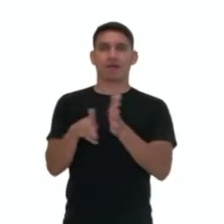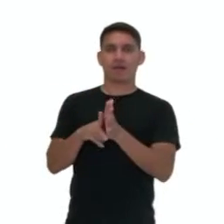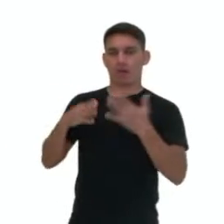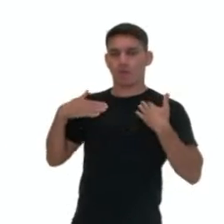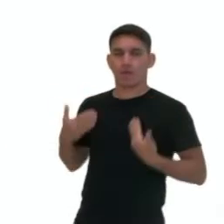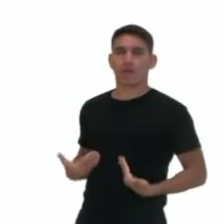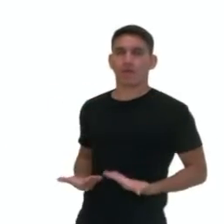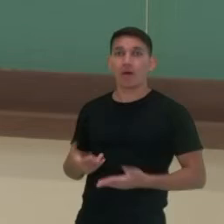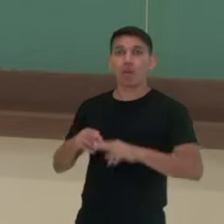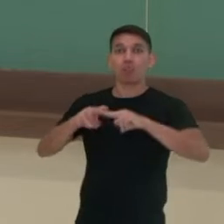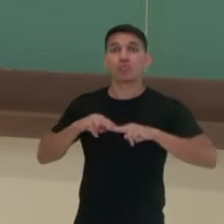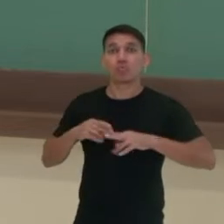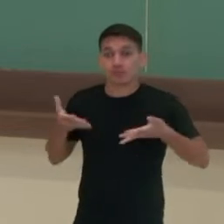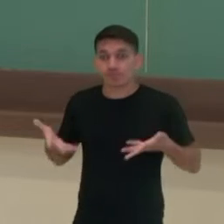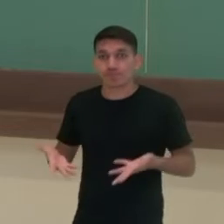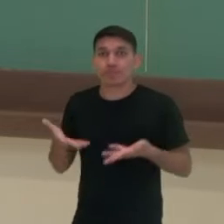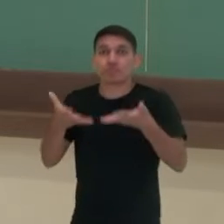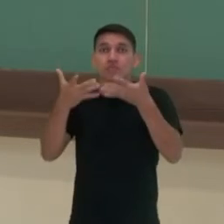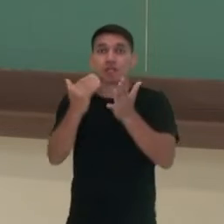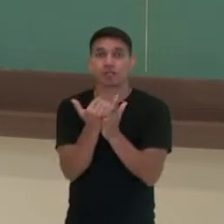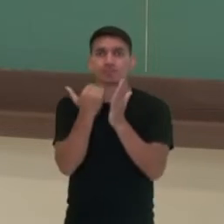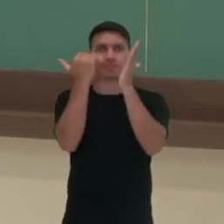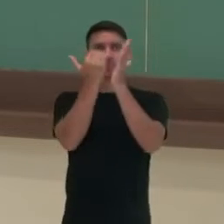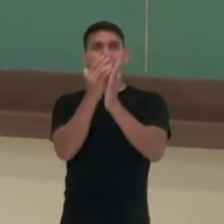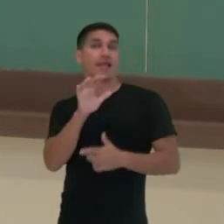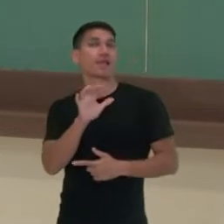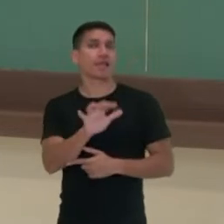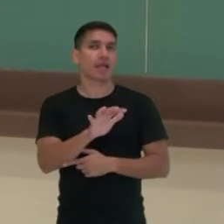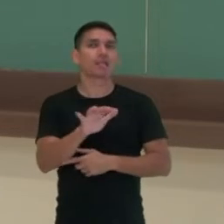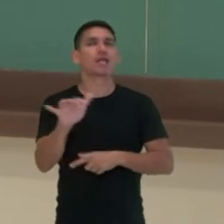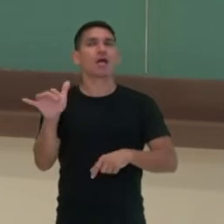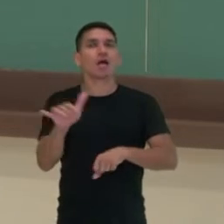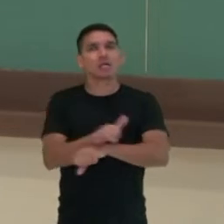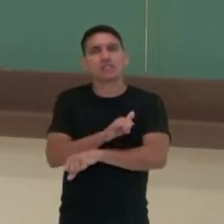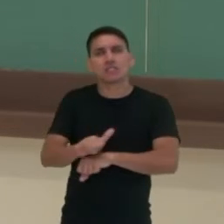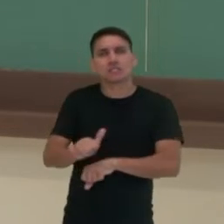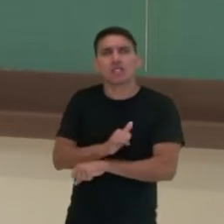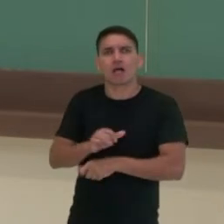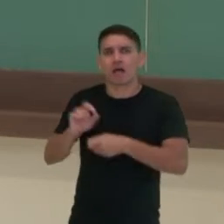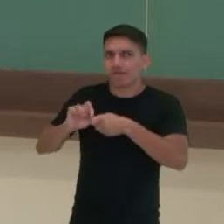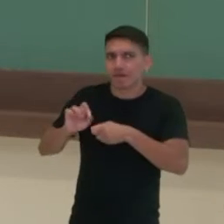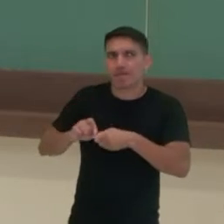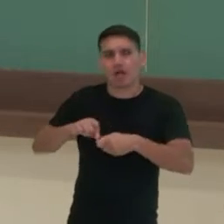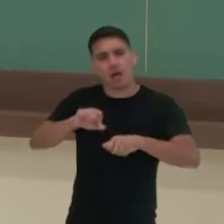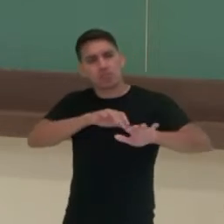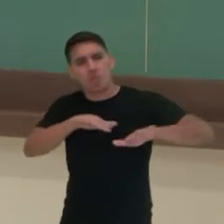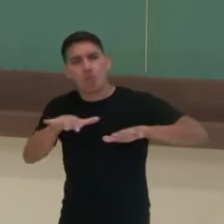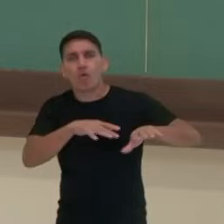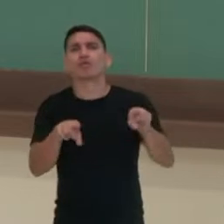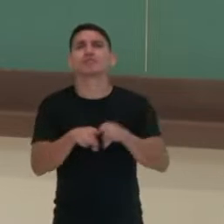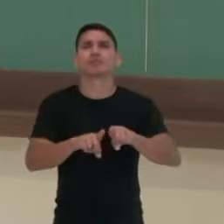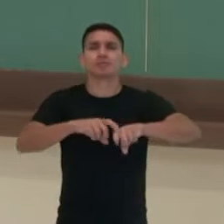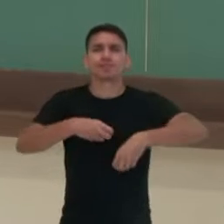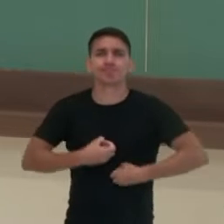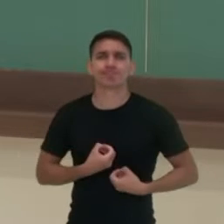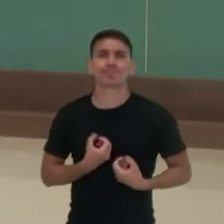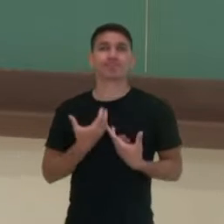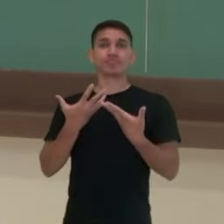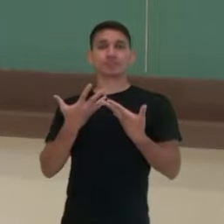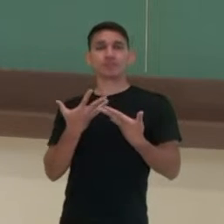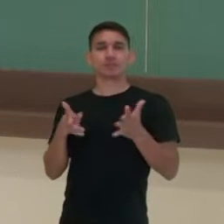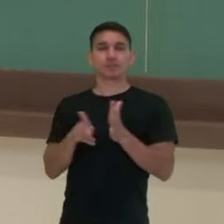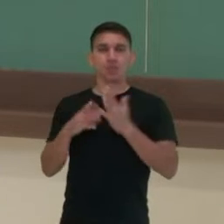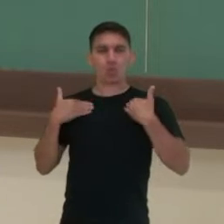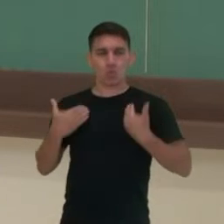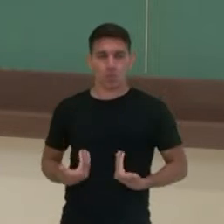vai engrandecer essas possibilidades que a gente tem do corpo de acrobacias e também de expressão, né? A expressão do